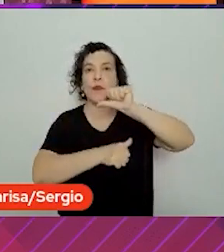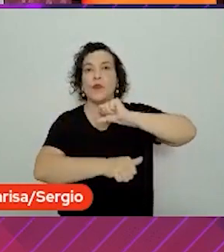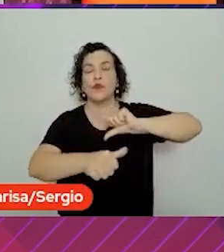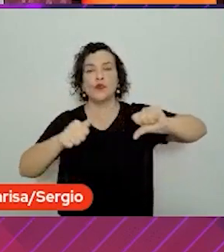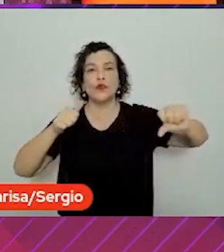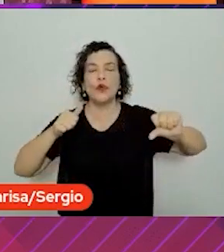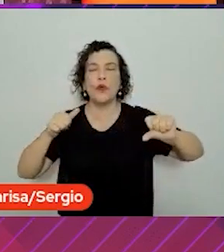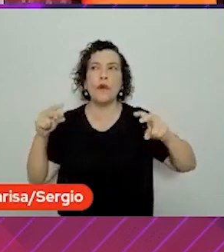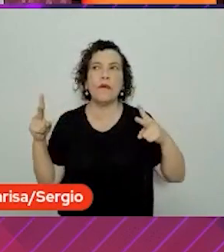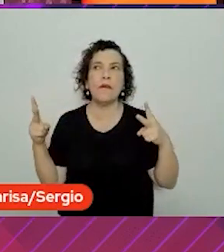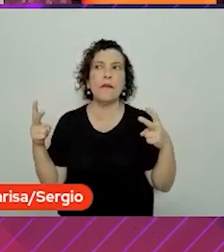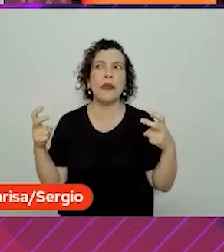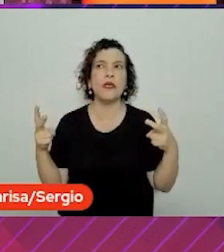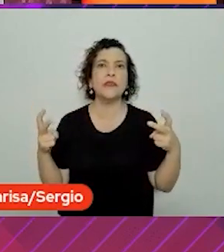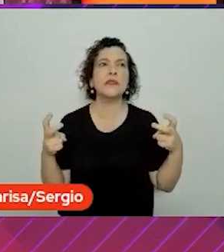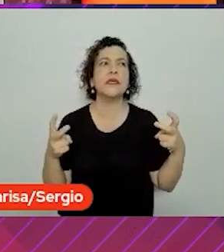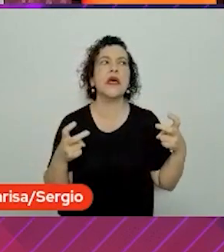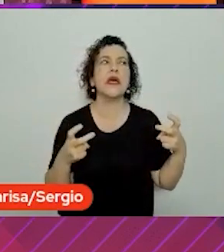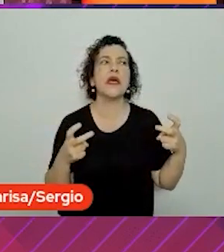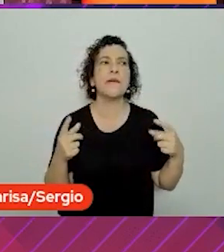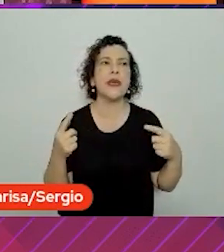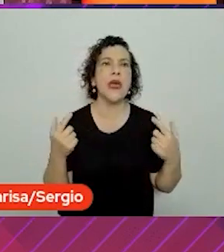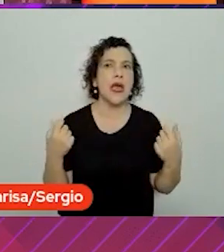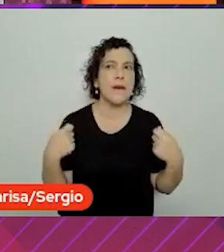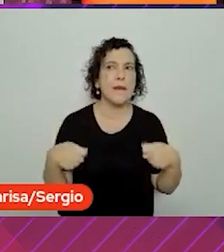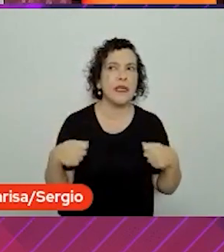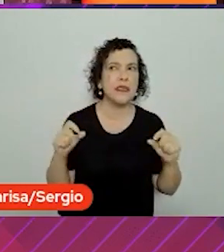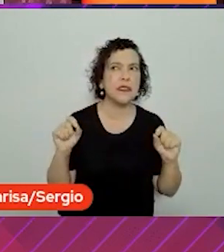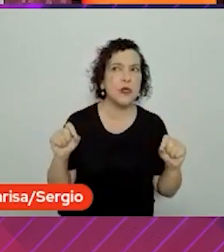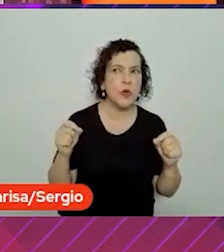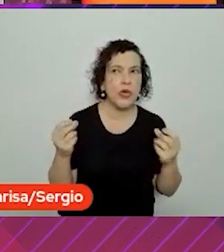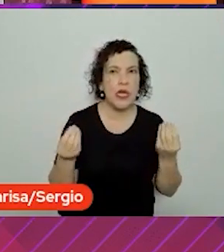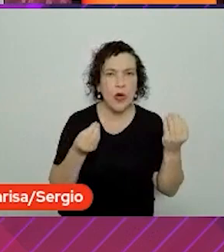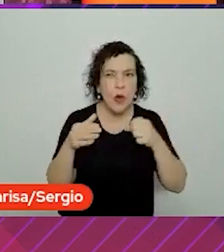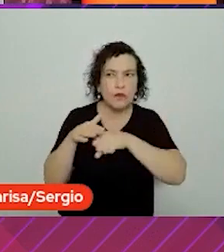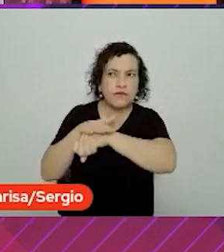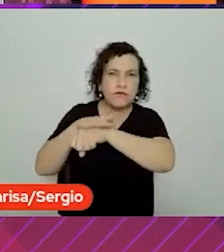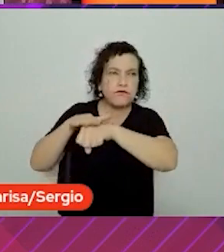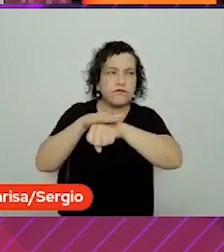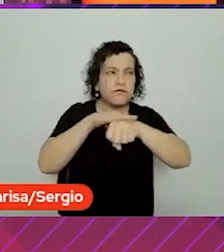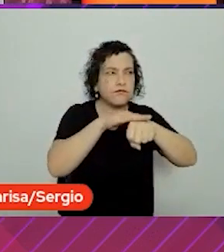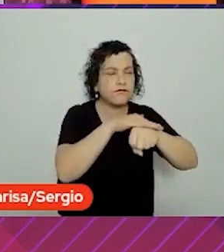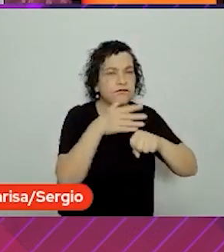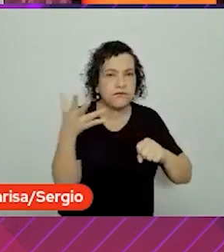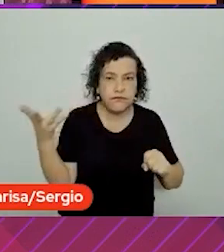percebe necessidade e que você consegue abordar o time da melhor forma possível.